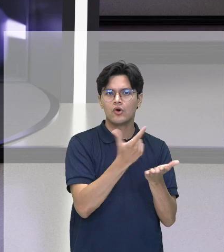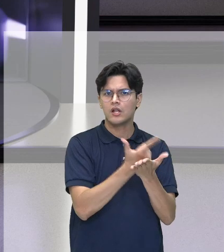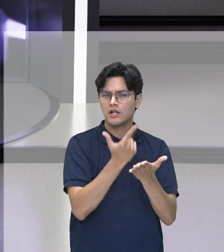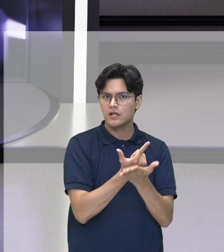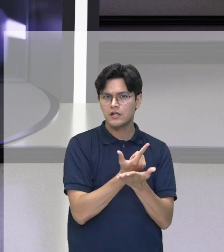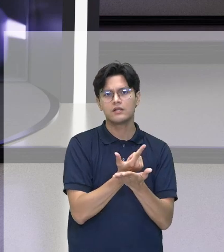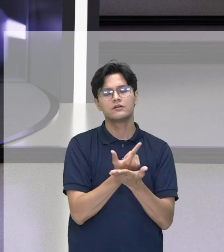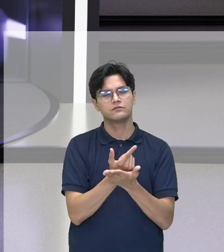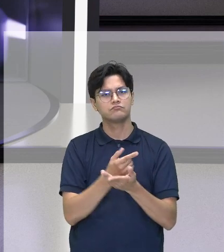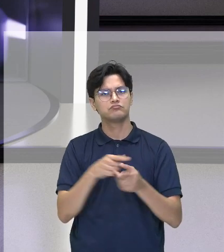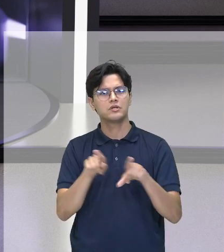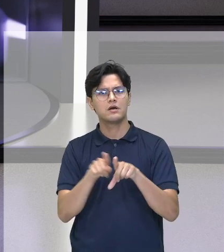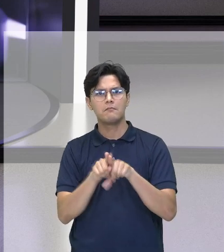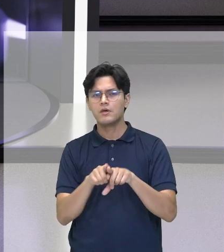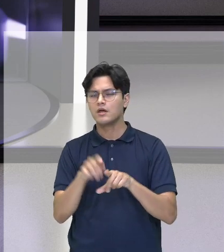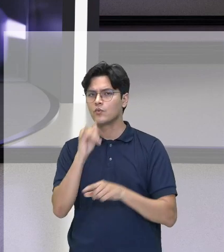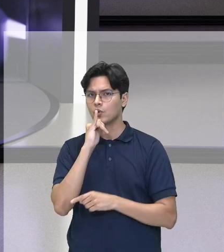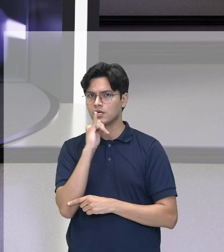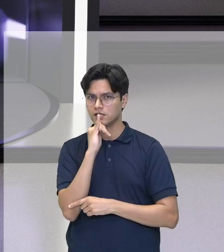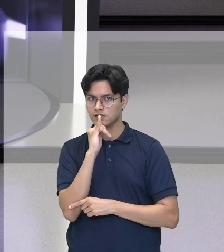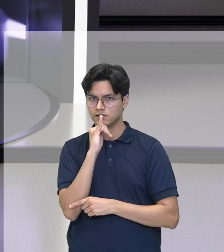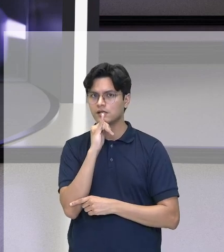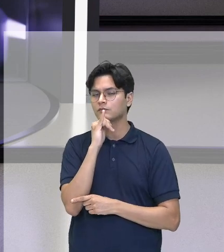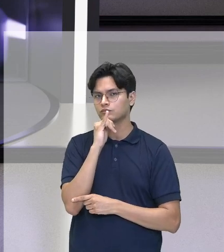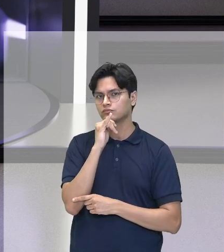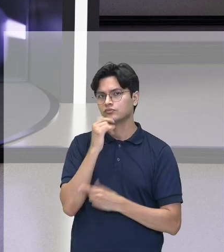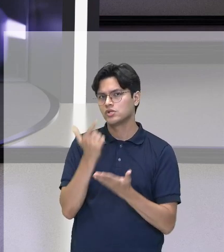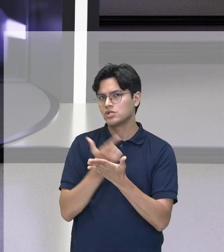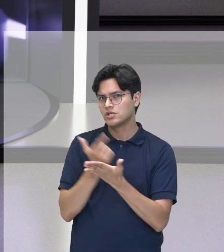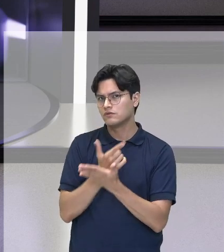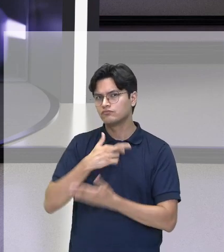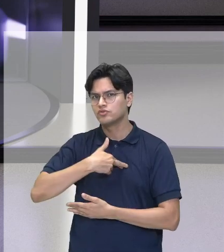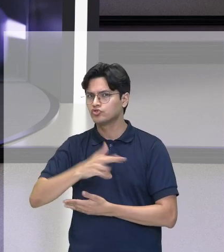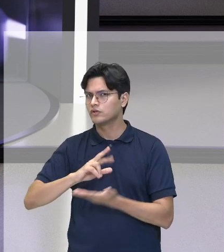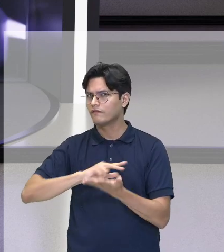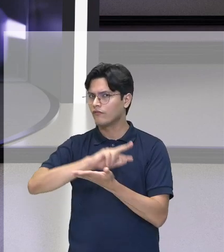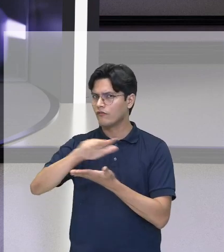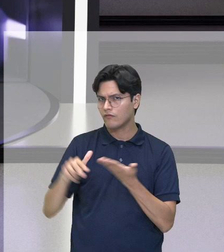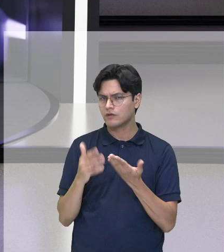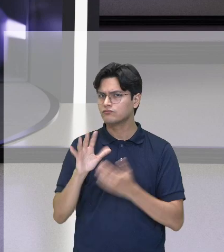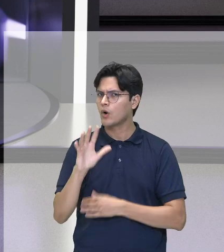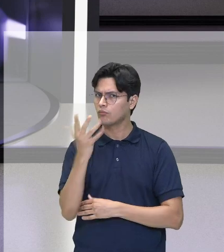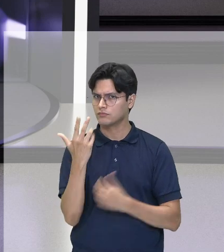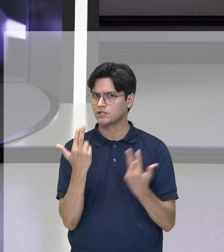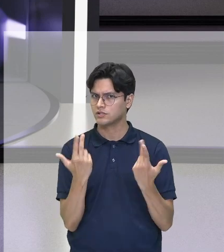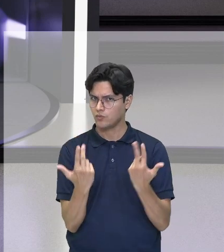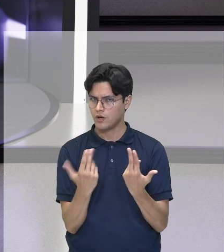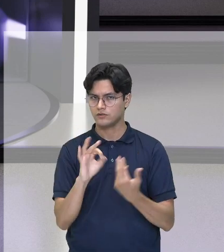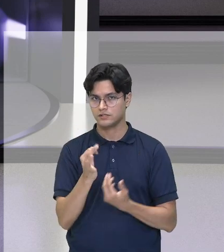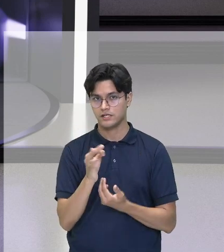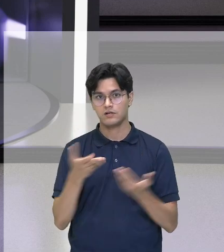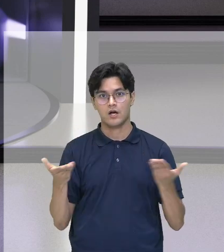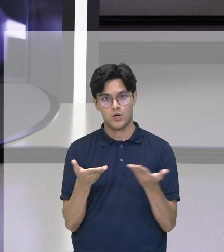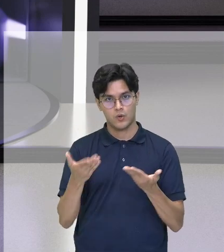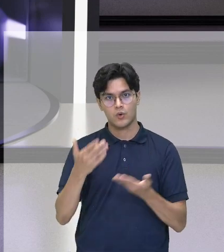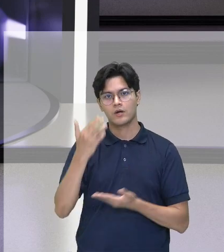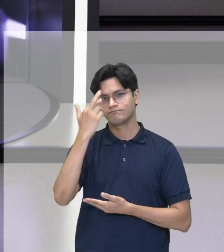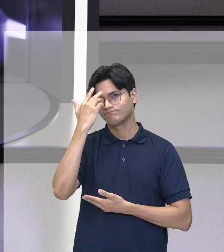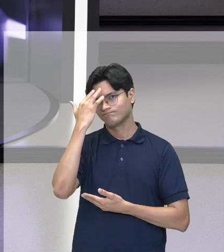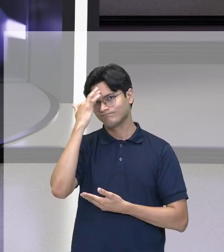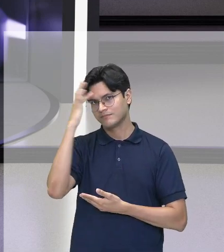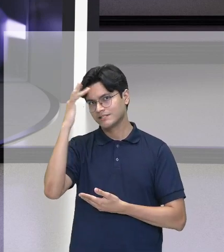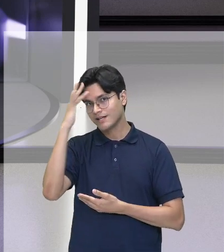diferente quando nós pensamos em livros religiosos também. Vamos então pensar aqui, primeiro eu quero dar